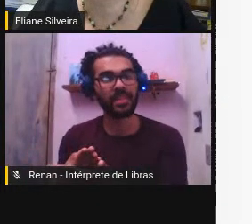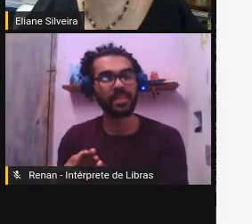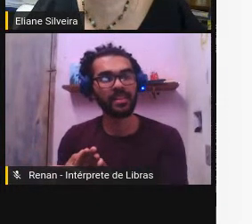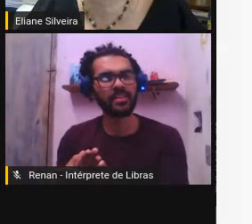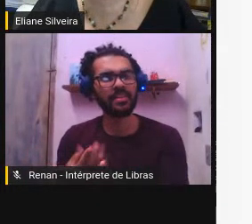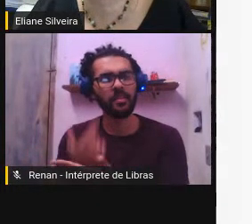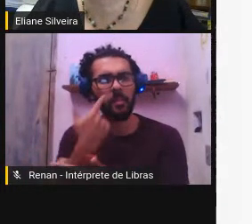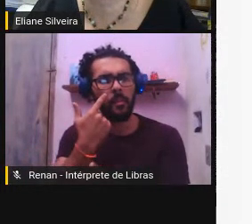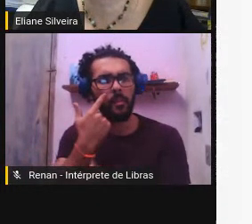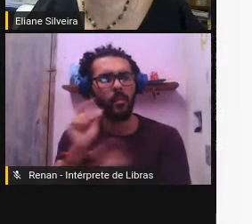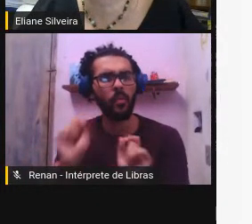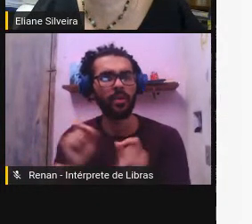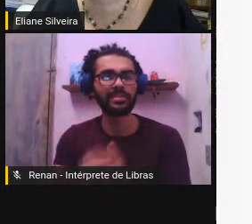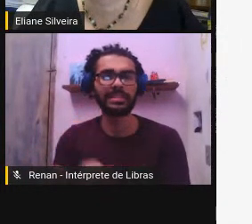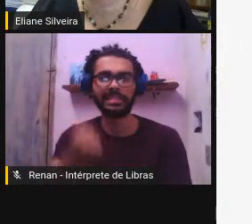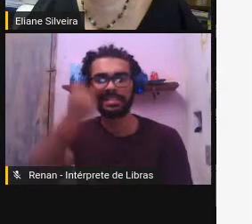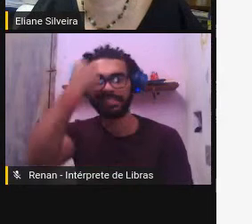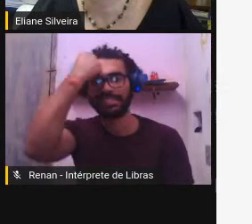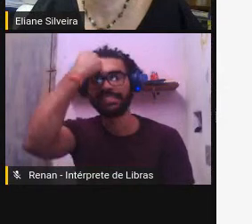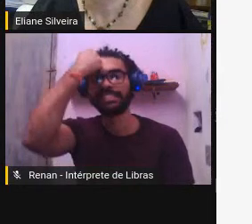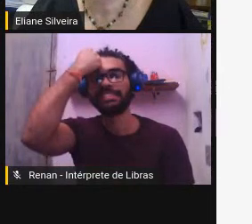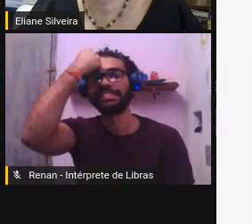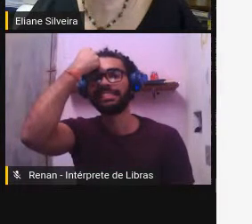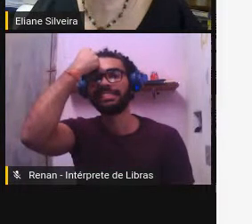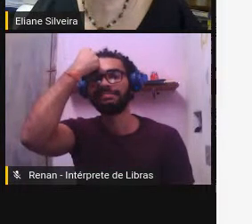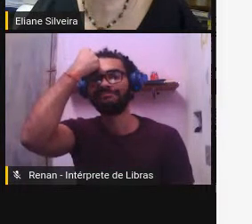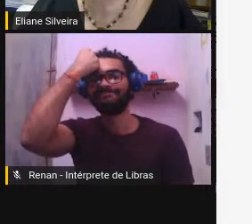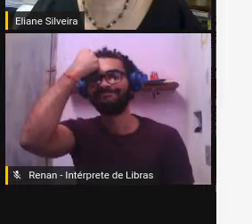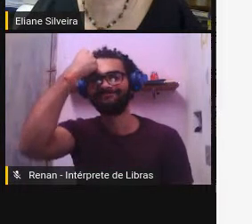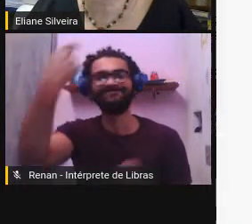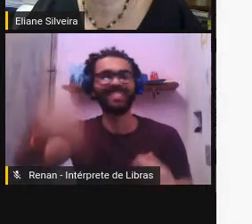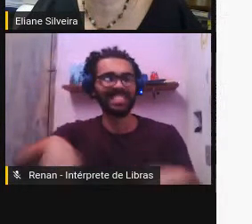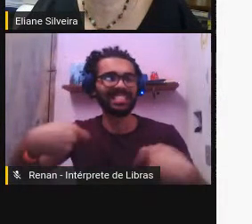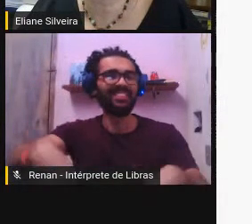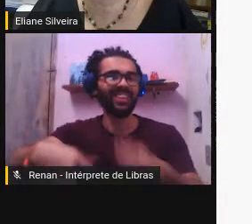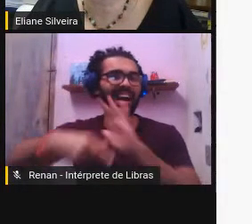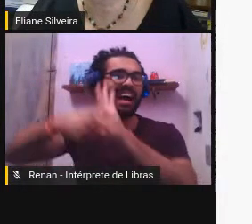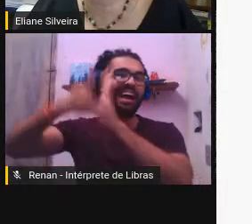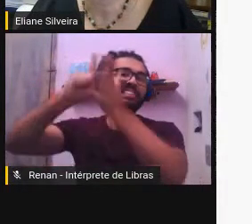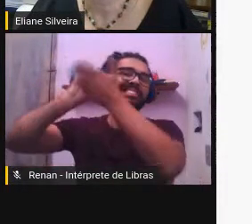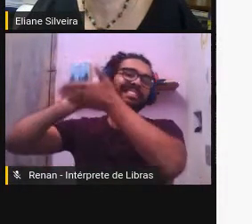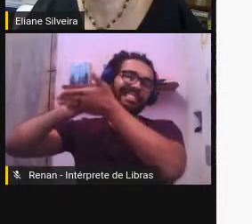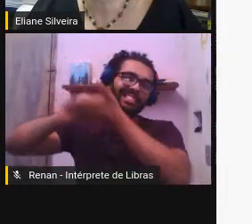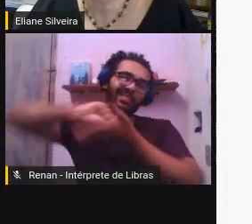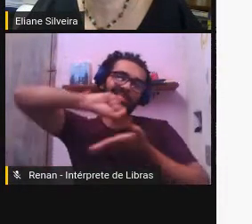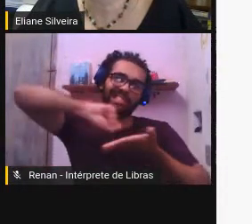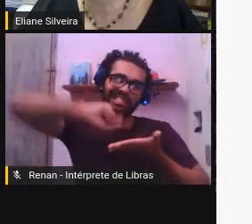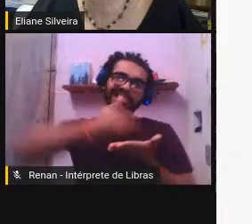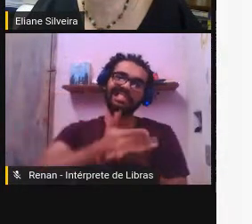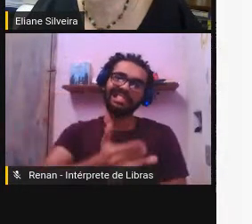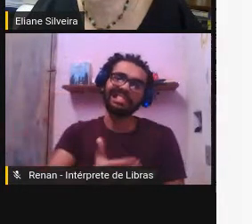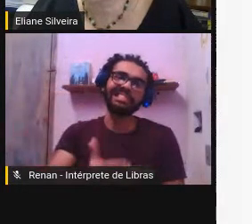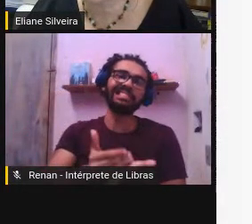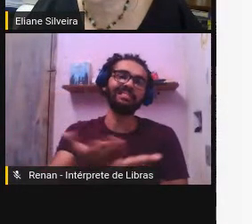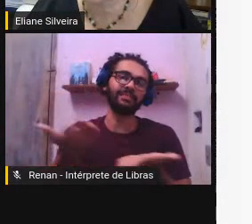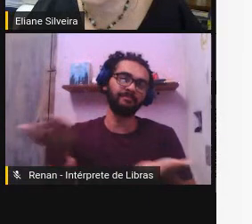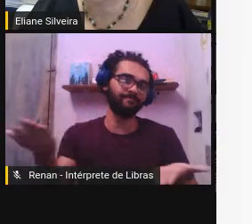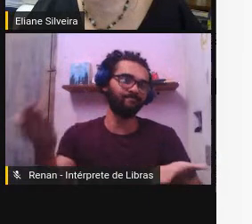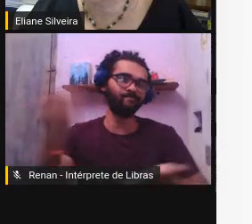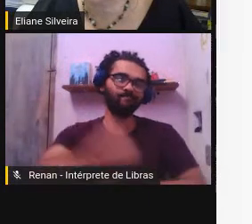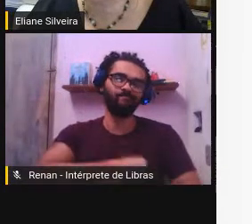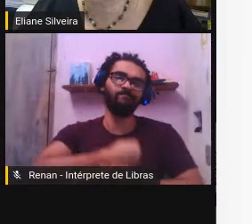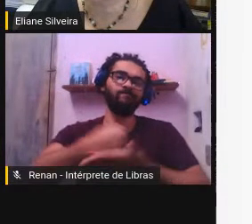arrependimento de já não ter feito esse relato antes. Mas ele se detém e não segue a sua exposição pela linha do que em português é